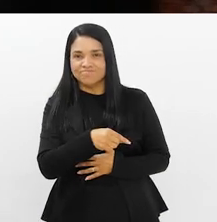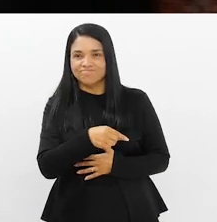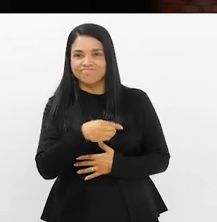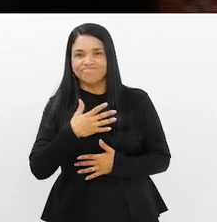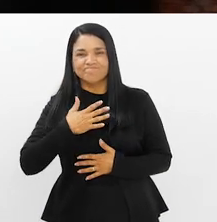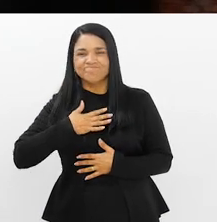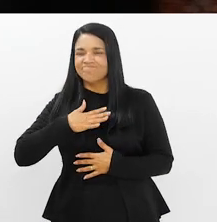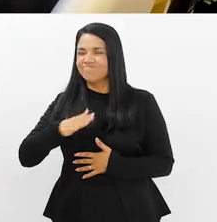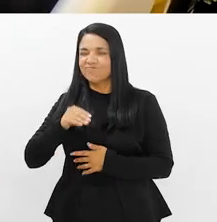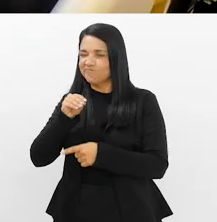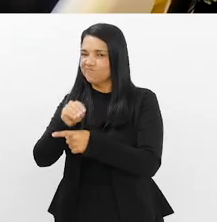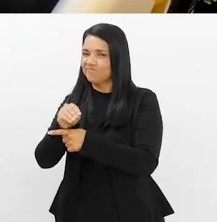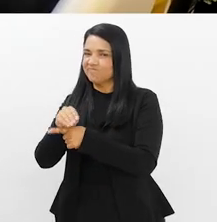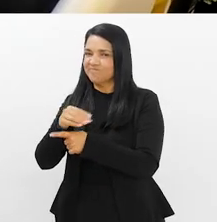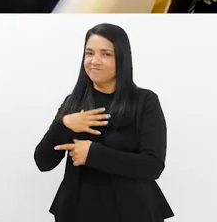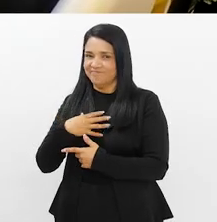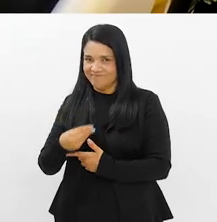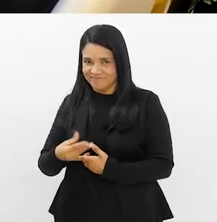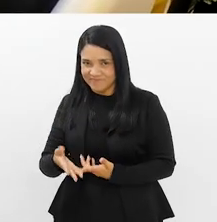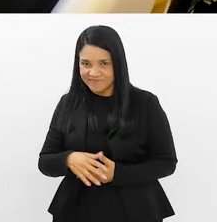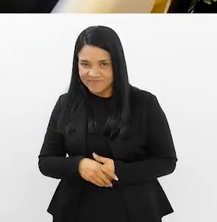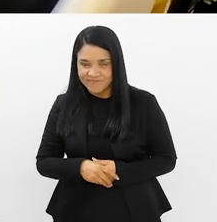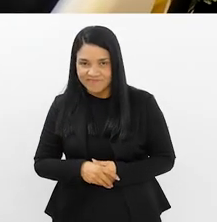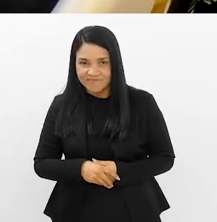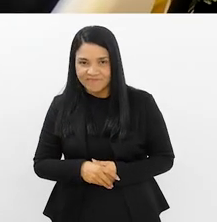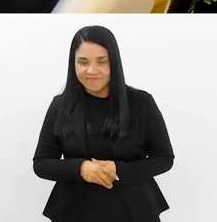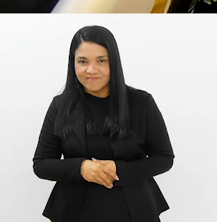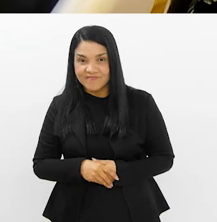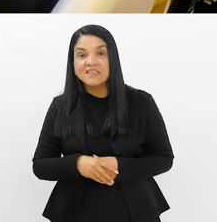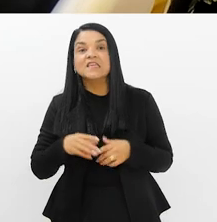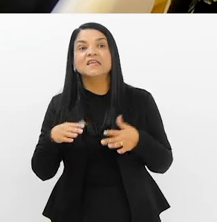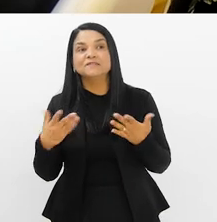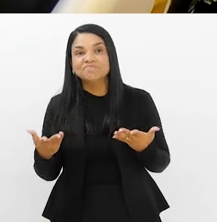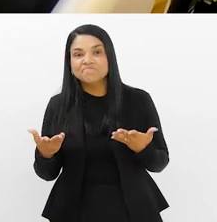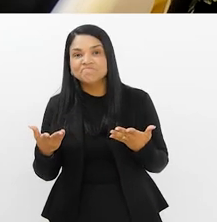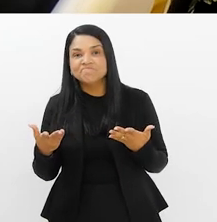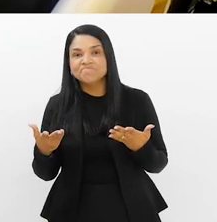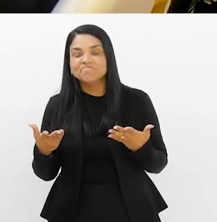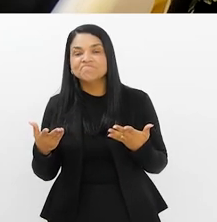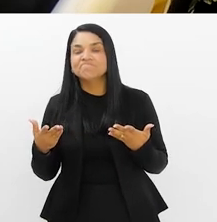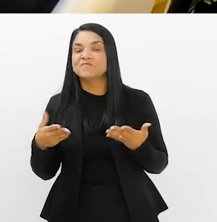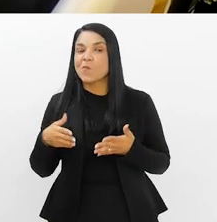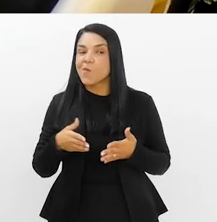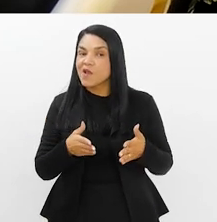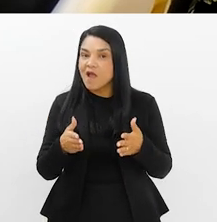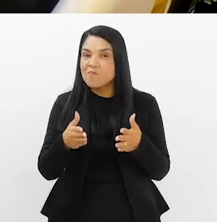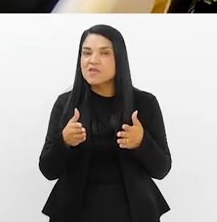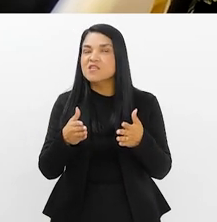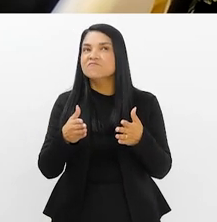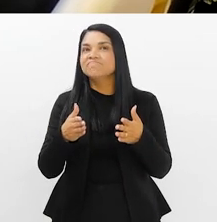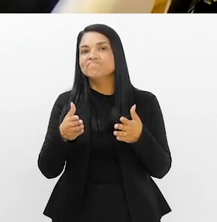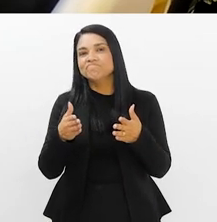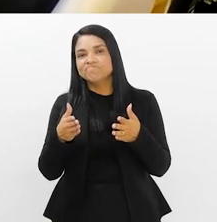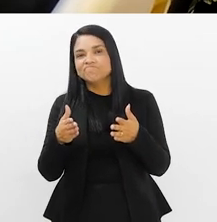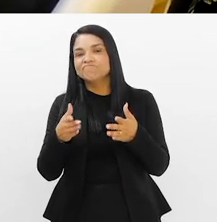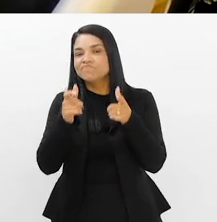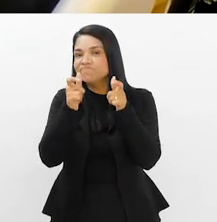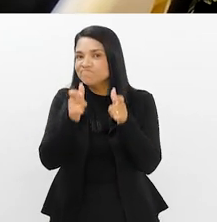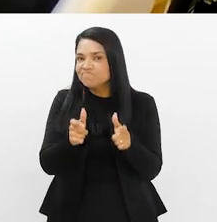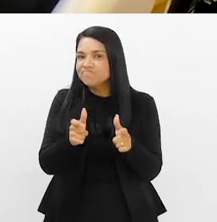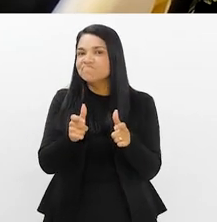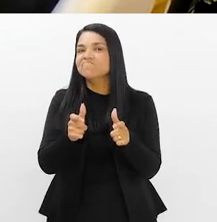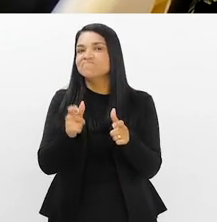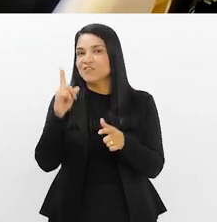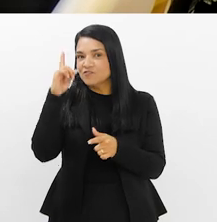filho, mas não ama a maternidade. E aí? Também é um caminho,